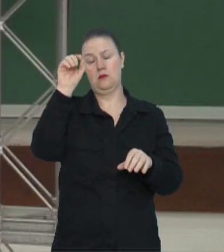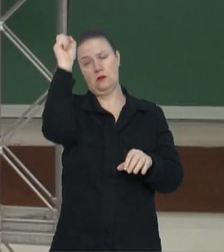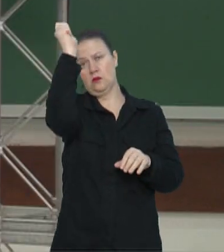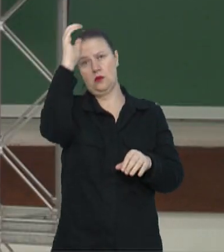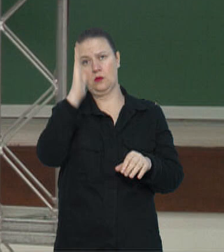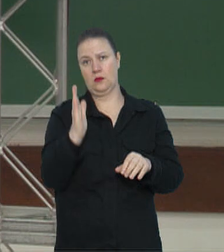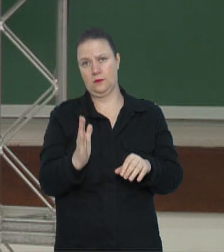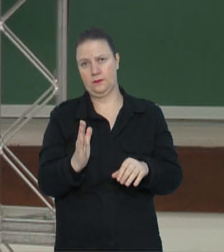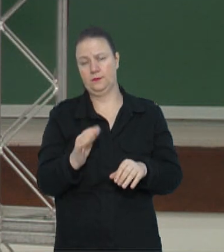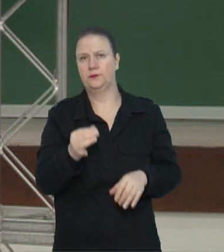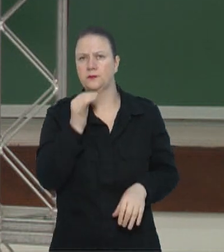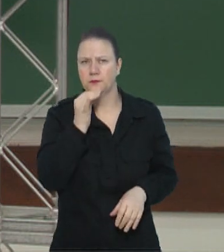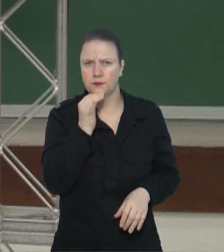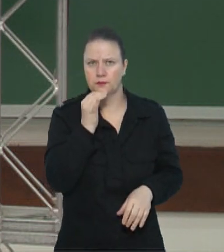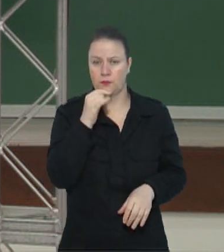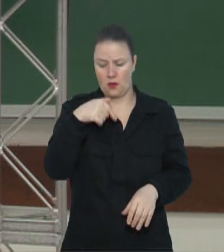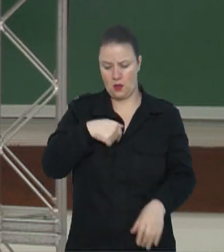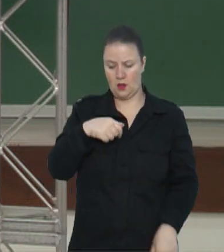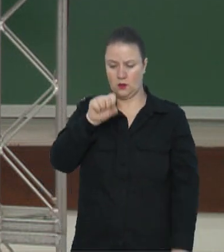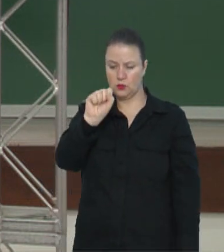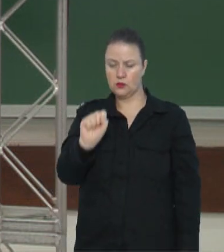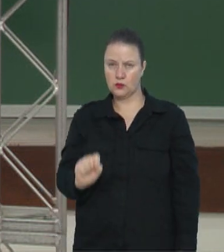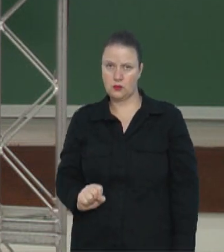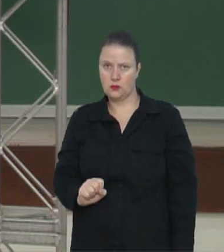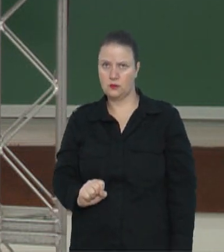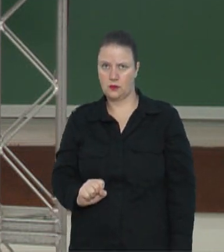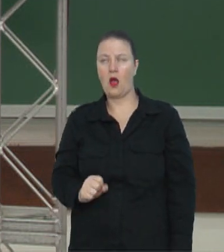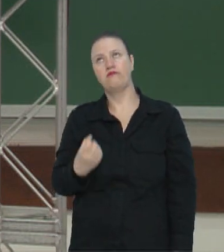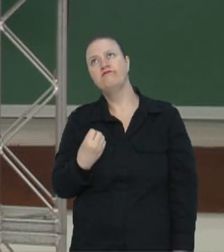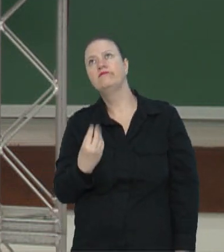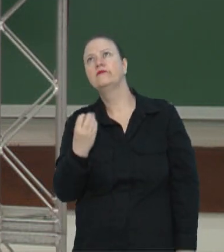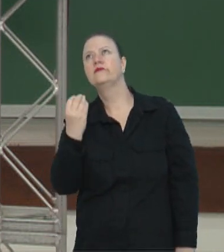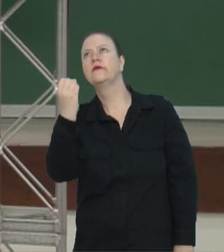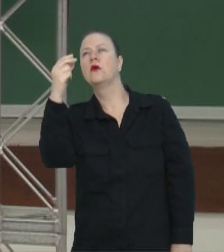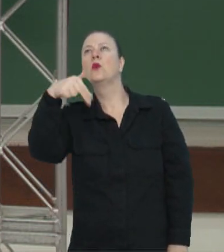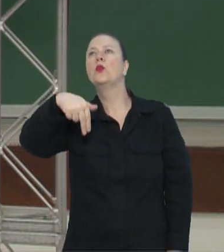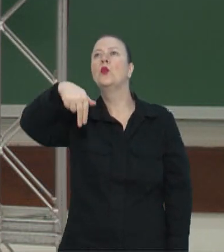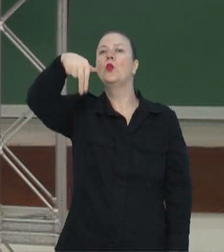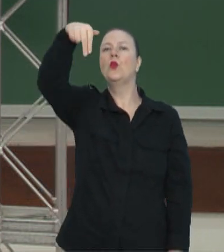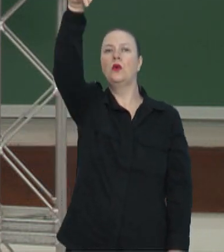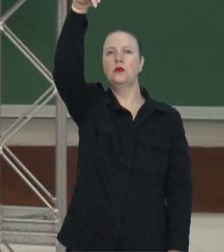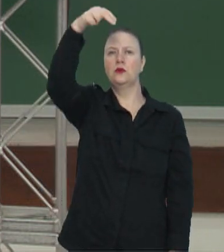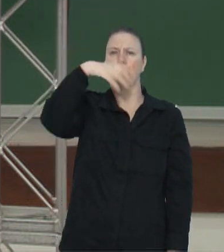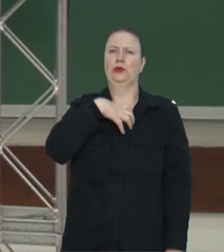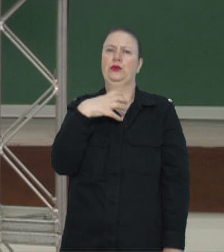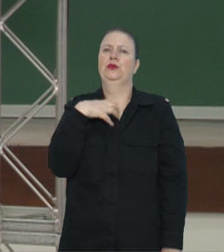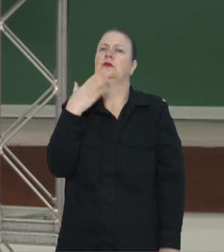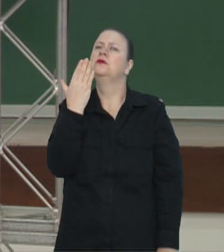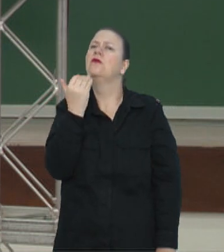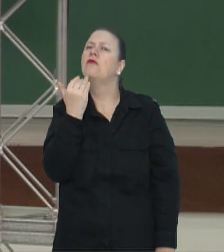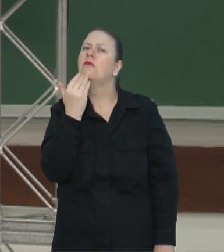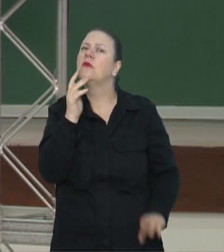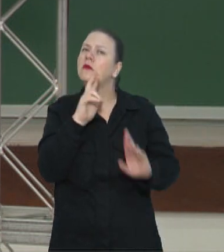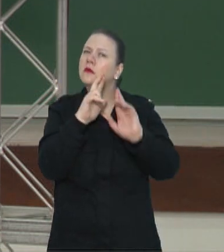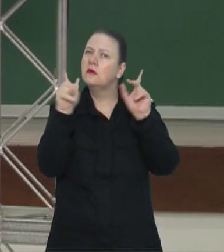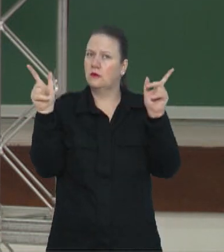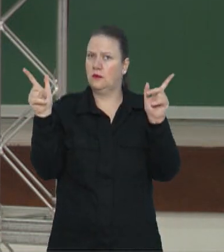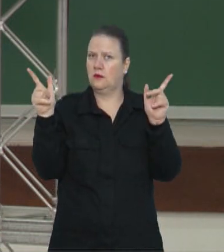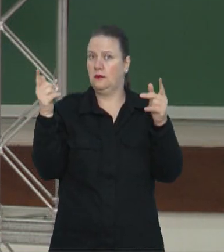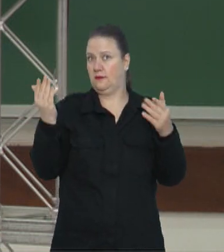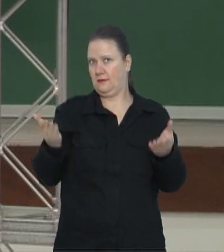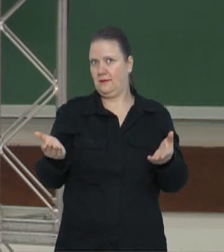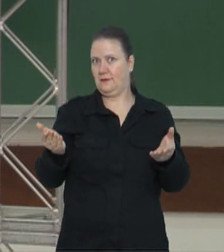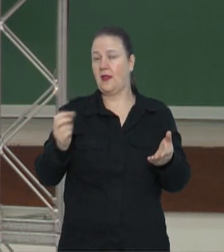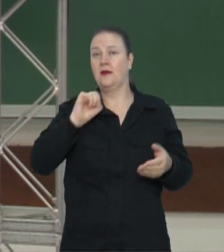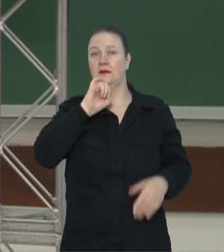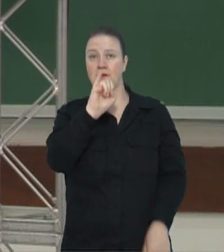por exemplo, se eu saio da região sul e vou lá para a região norte, os hábitos alimentares são diferentes. Então a gente sabe que se eu for fazer